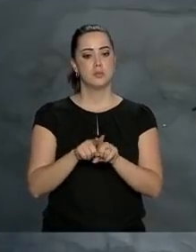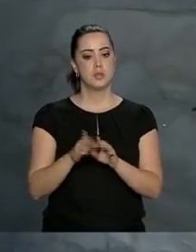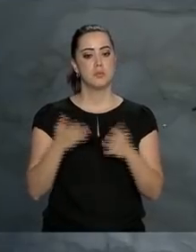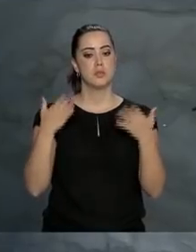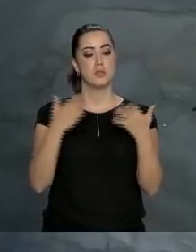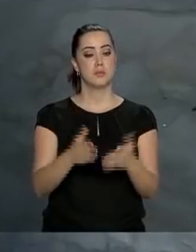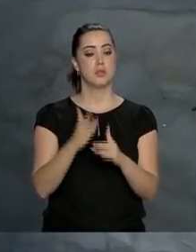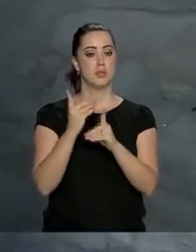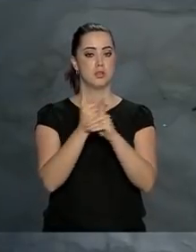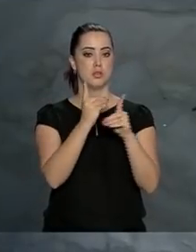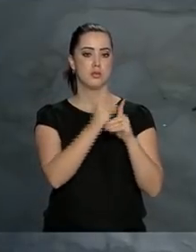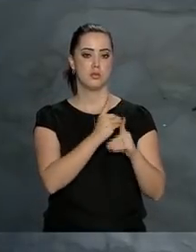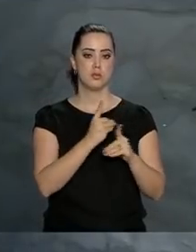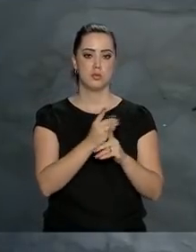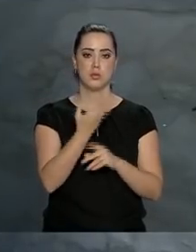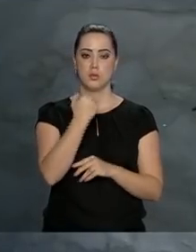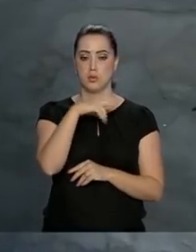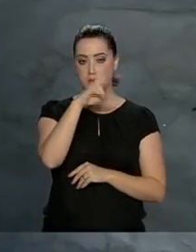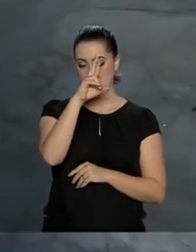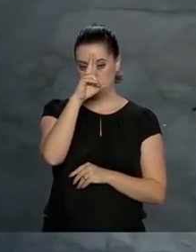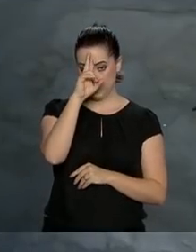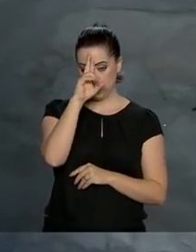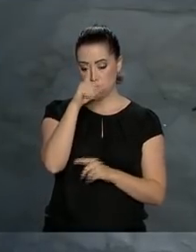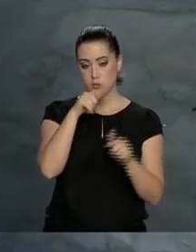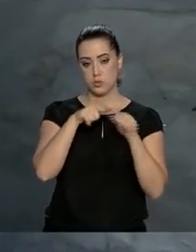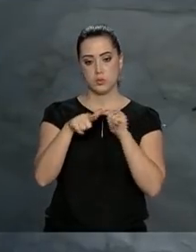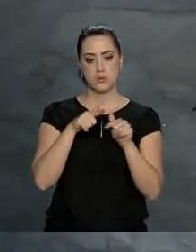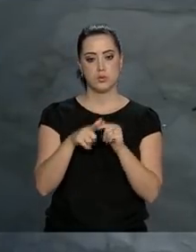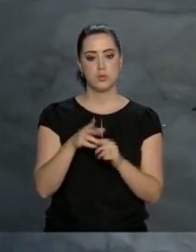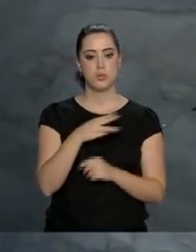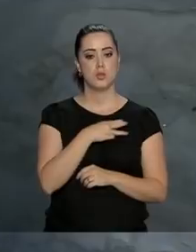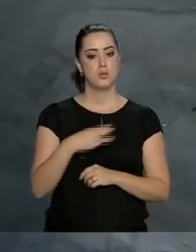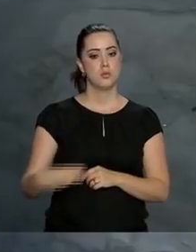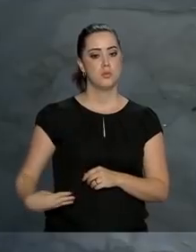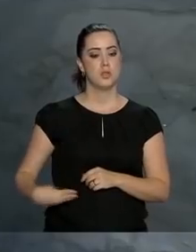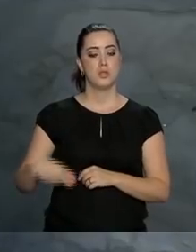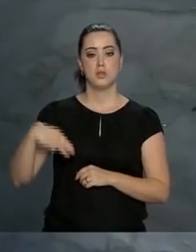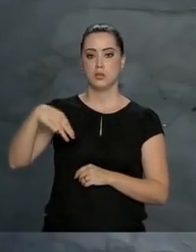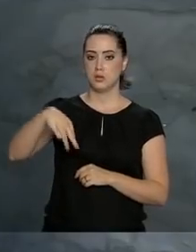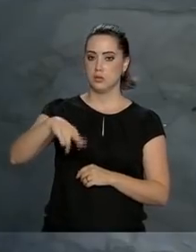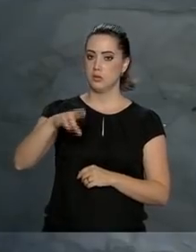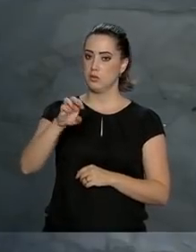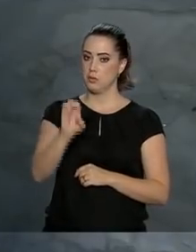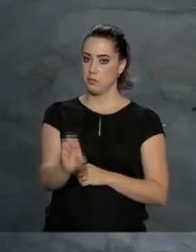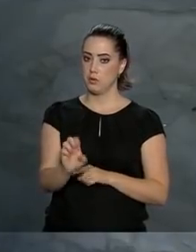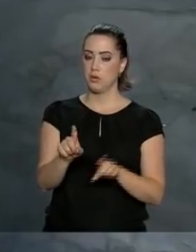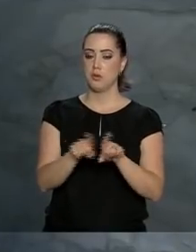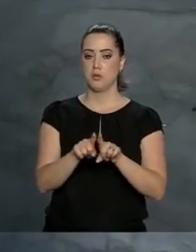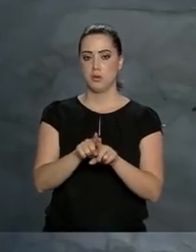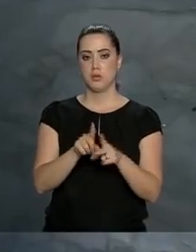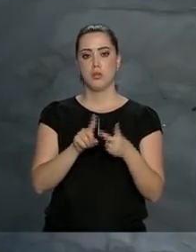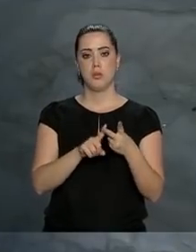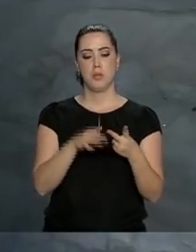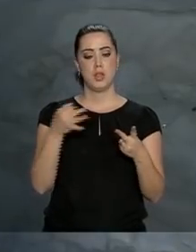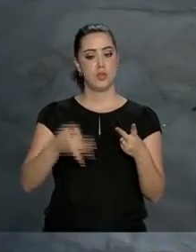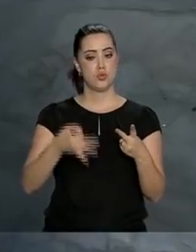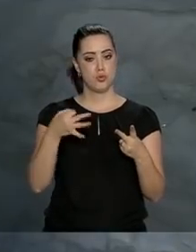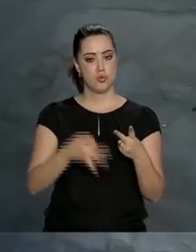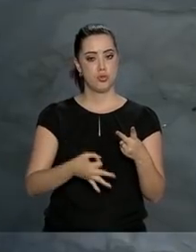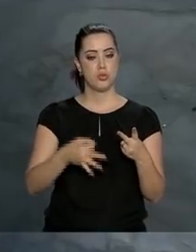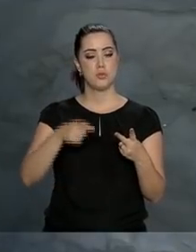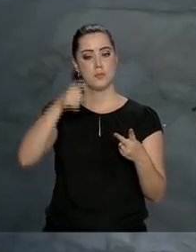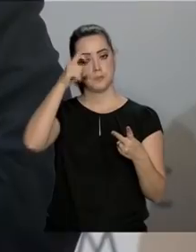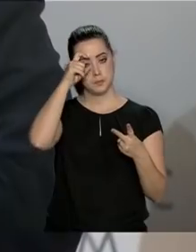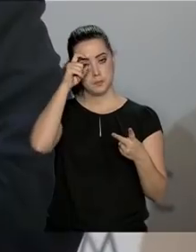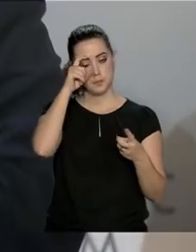desse encontro, desse almoço de trabalho, os ministros das Relações Exteriores, Ernesto Araújo, também da Justiça e Segurança